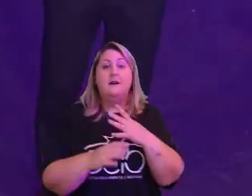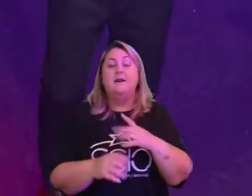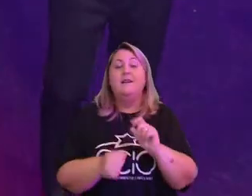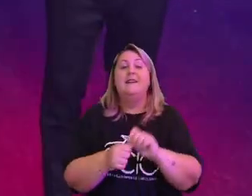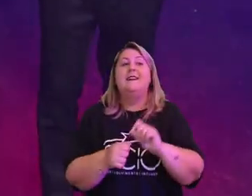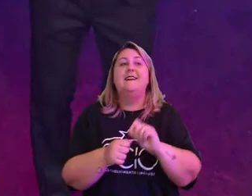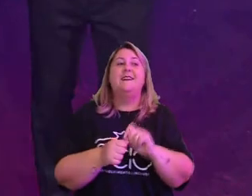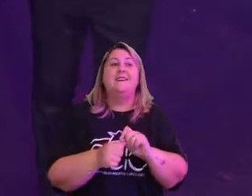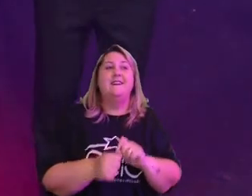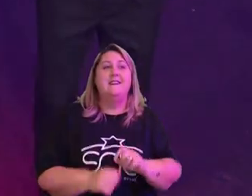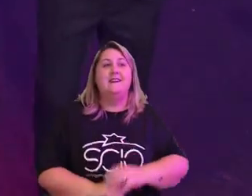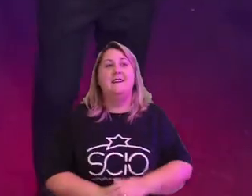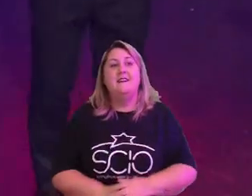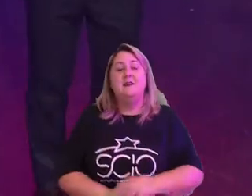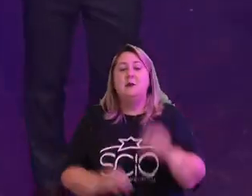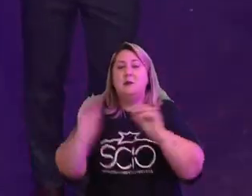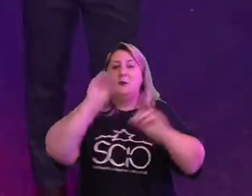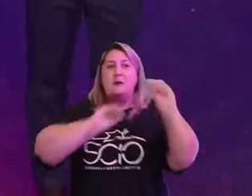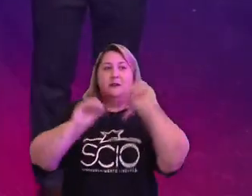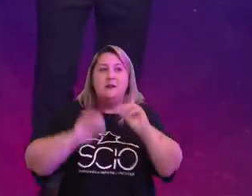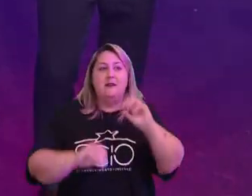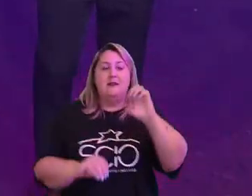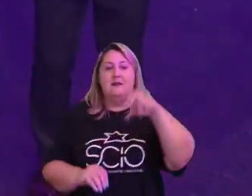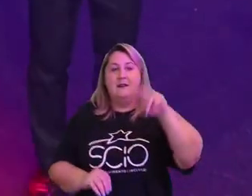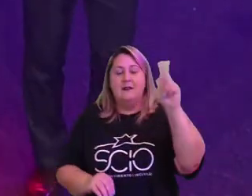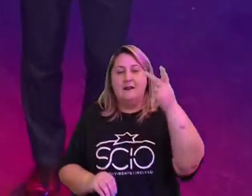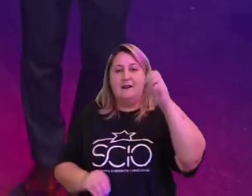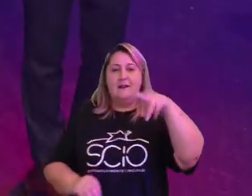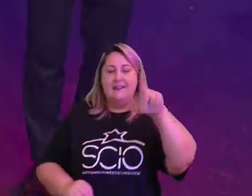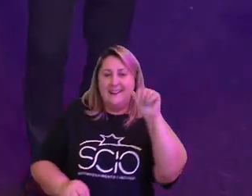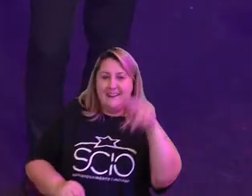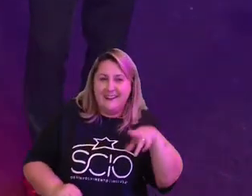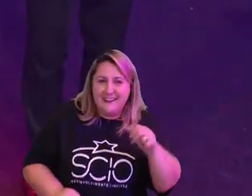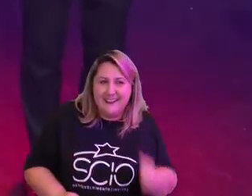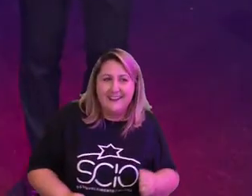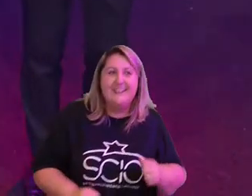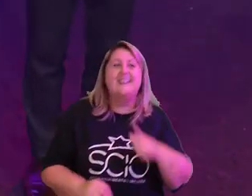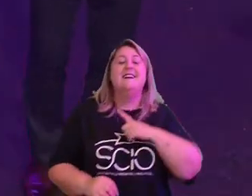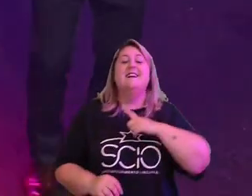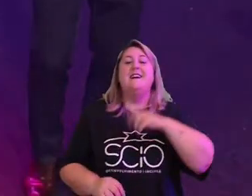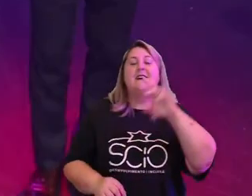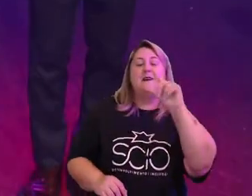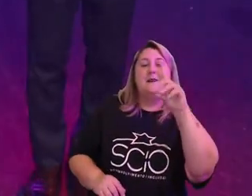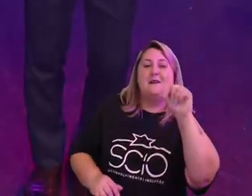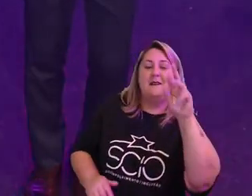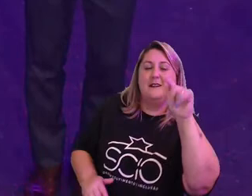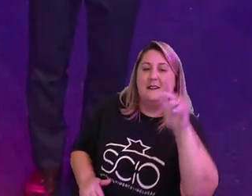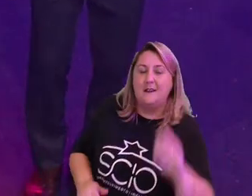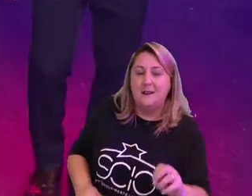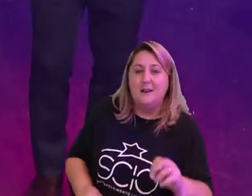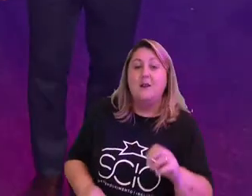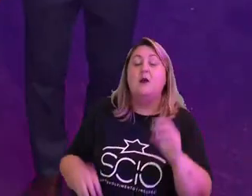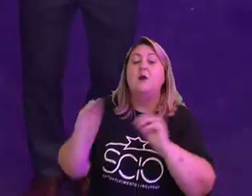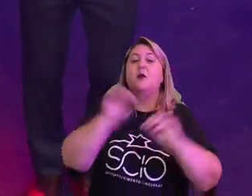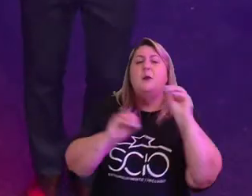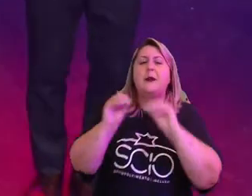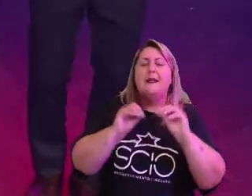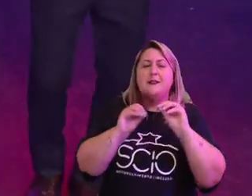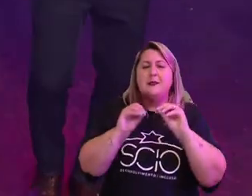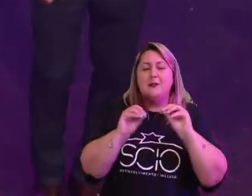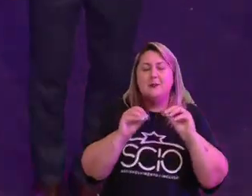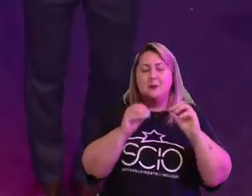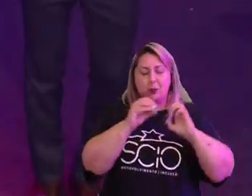sua formatura. Um beijo, Helena! Um abraço, Rodrigo Garcia Sux! Um beijo no seu coração e